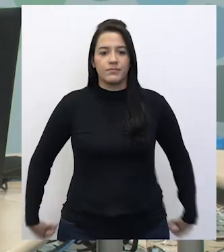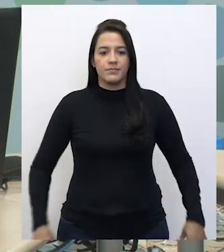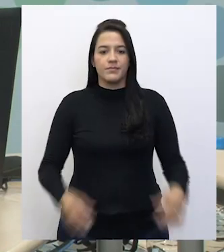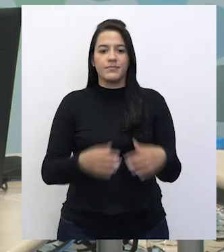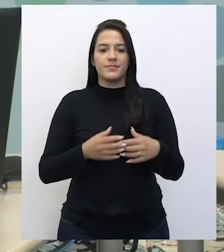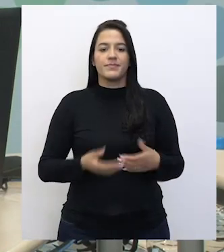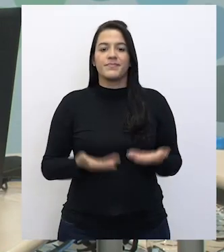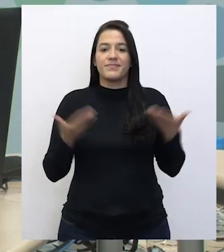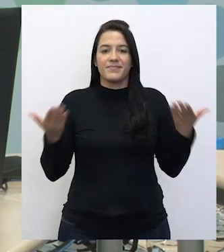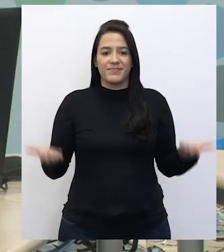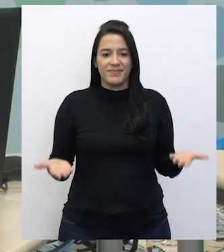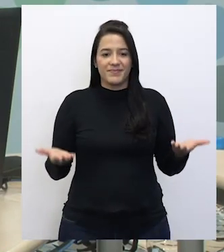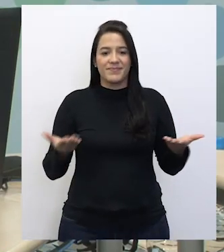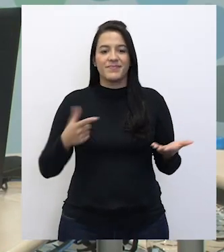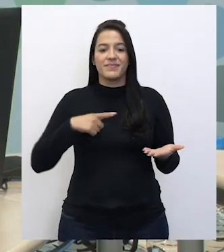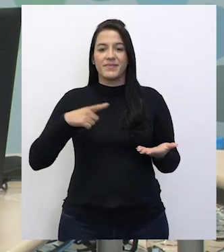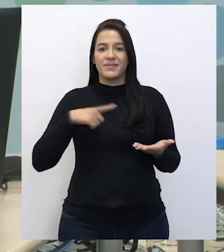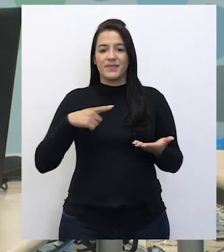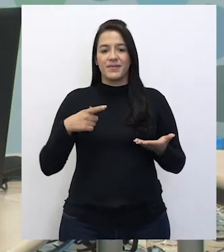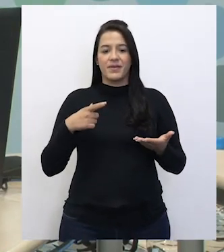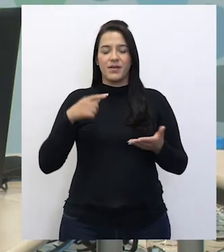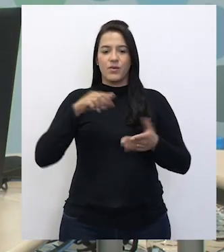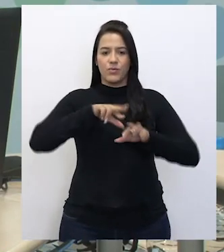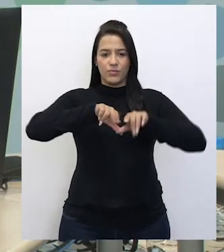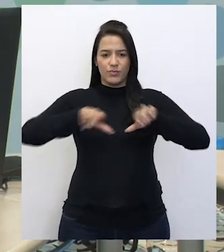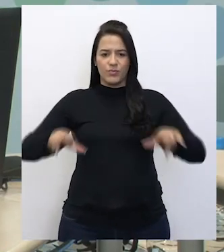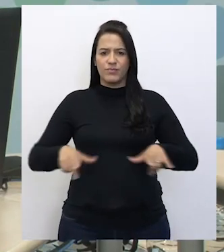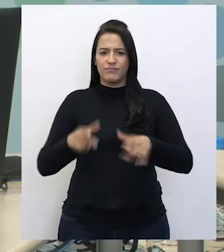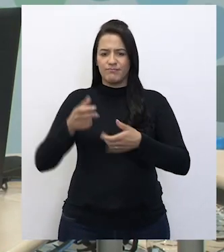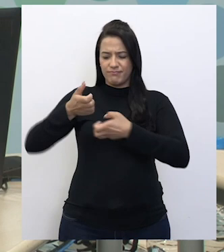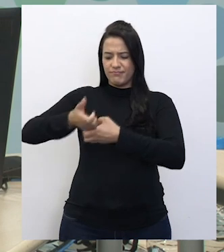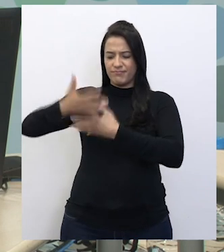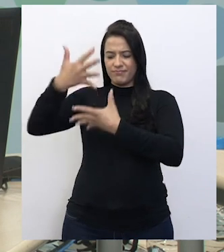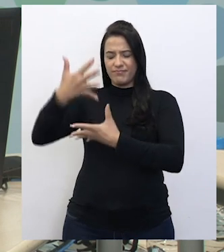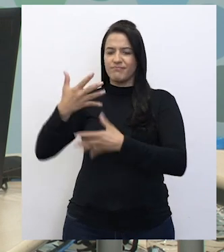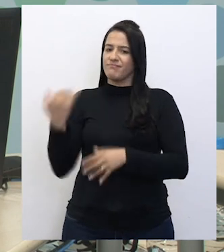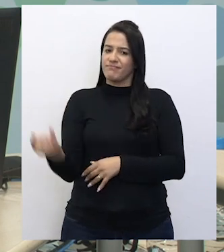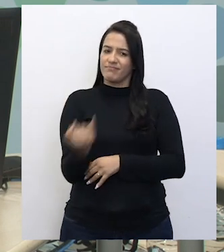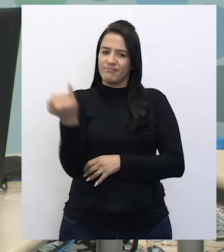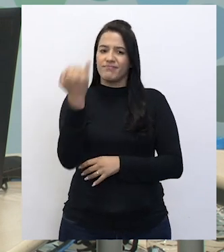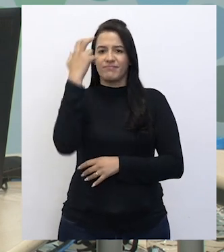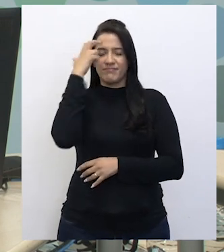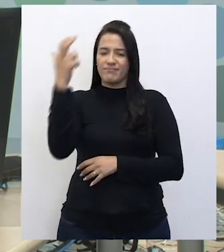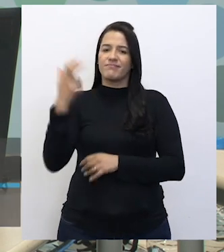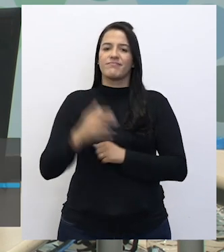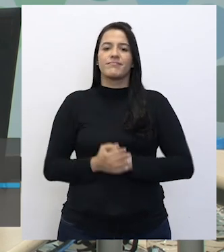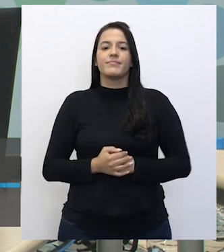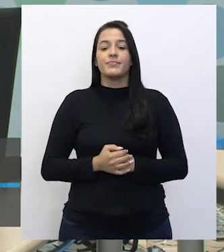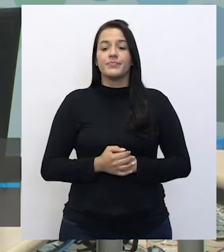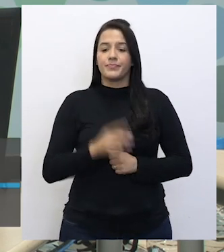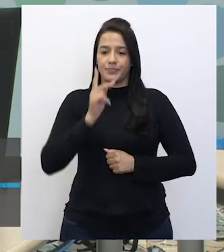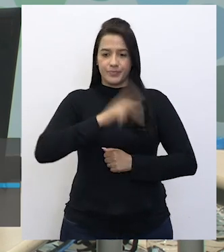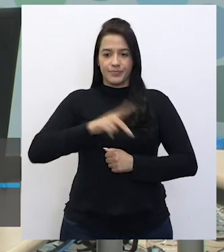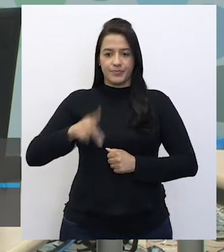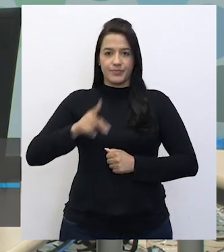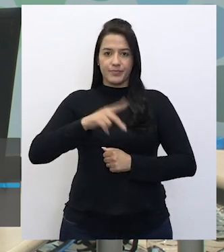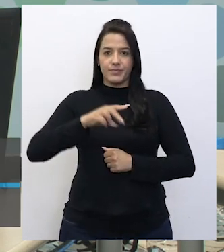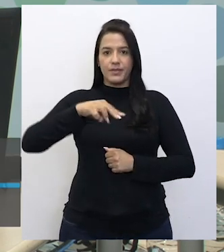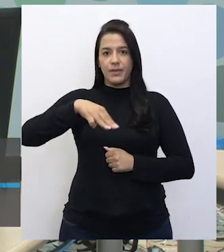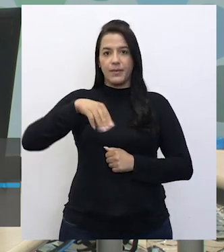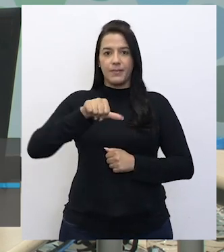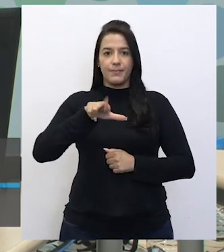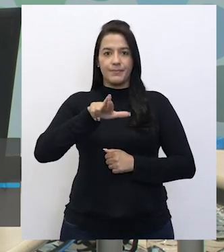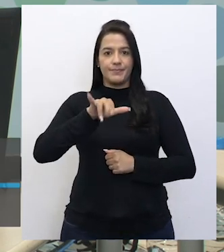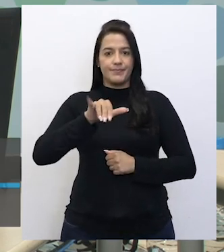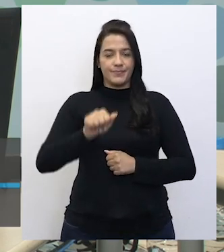Então, nossa, Maria Fernanda, como tem interações inteligentíssimas aqui. Gostei de muitas coisas. Olha só. A professora Maria José, ela cita o